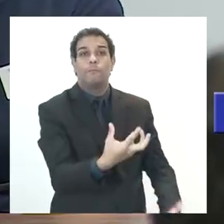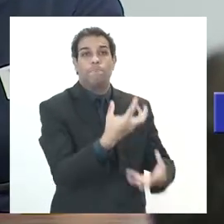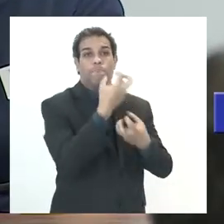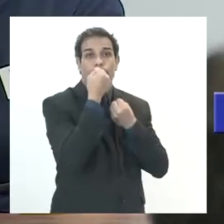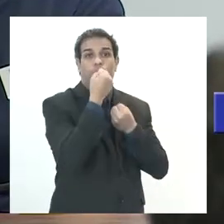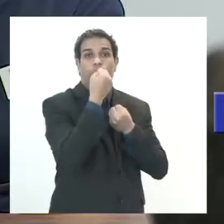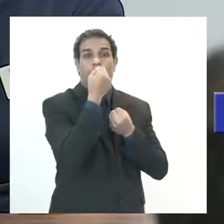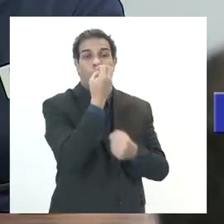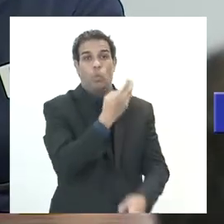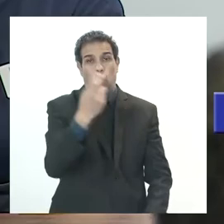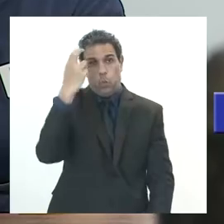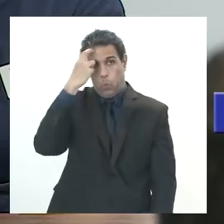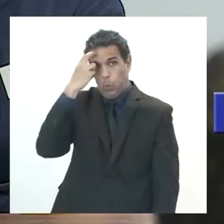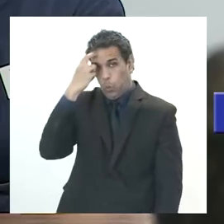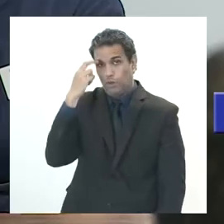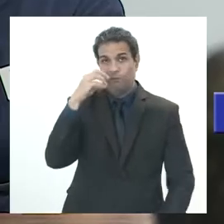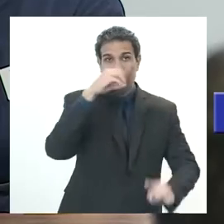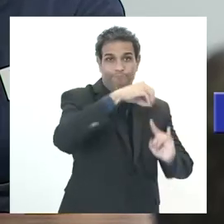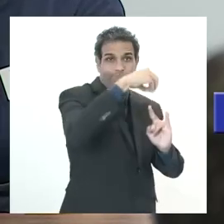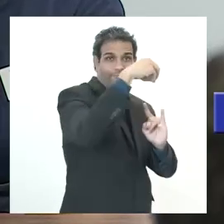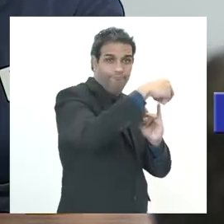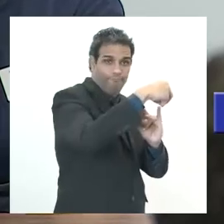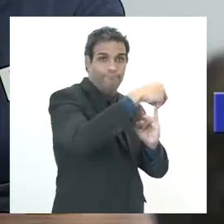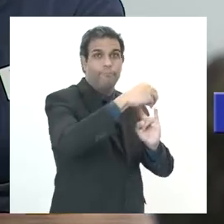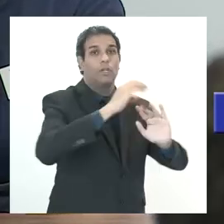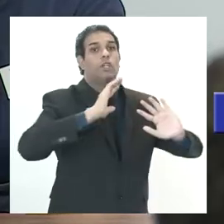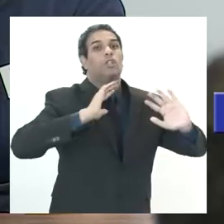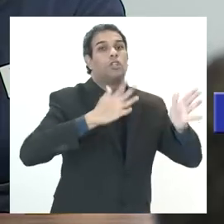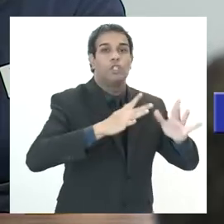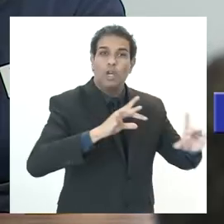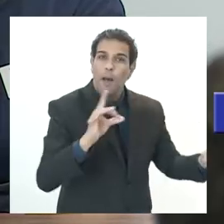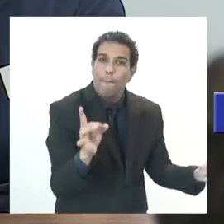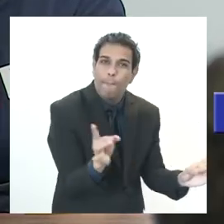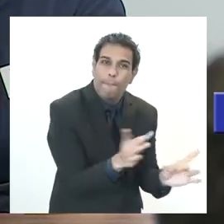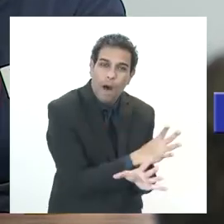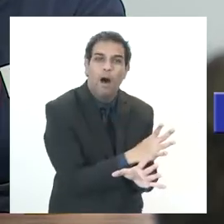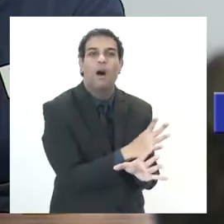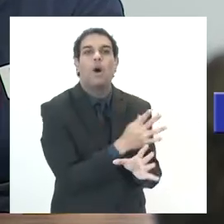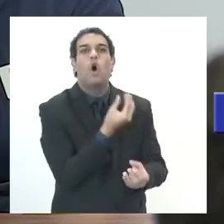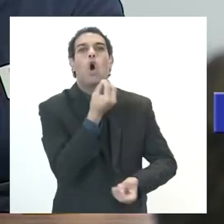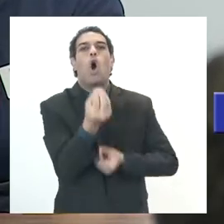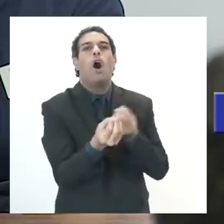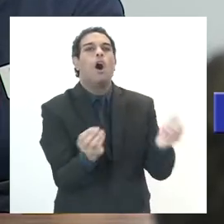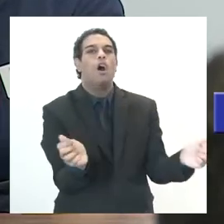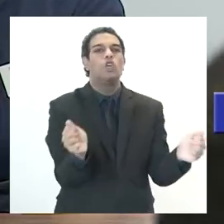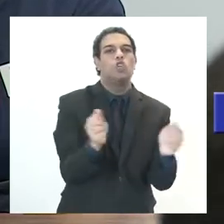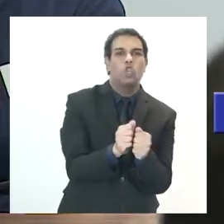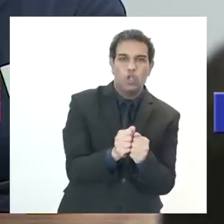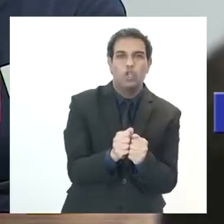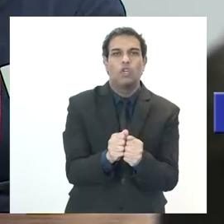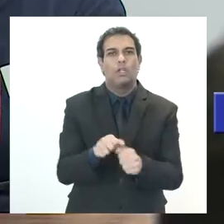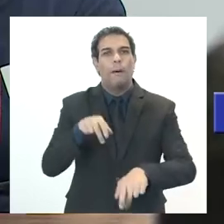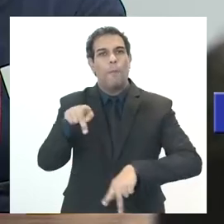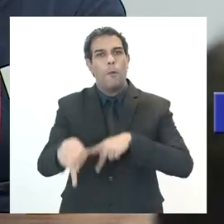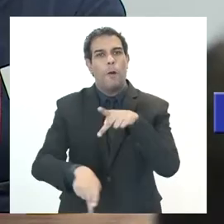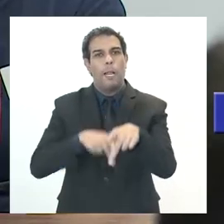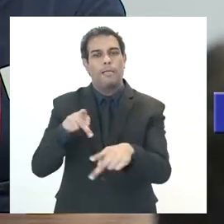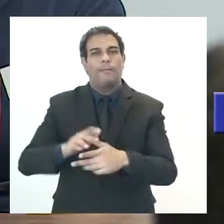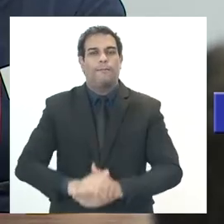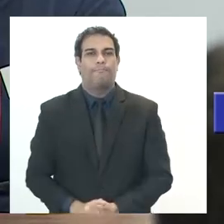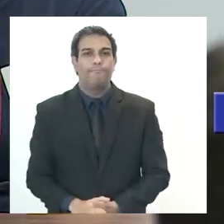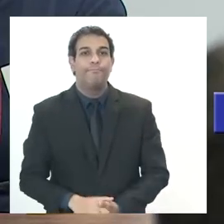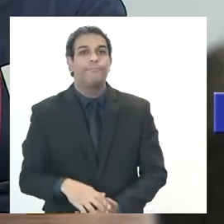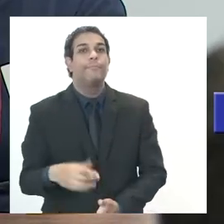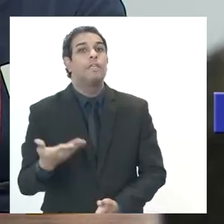povo brasileiro é uma das instituições que que foi criada para estar ao lado da população brasileira é